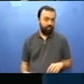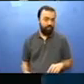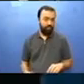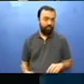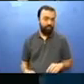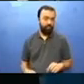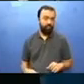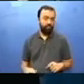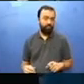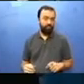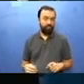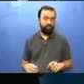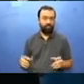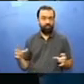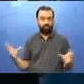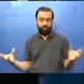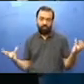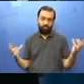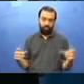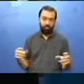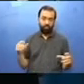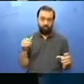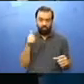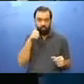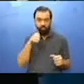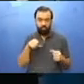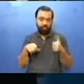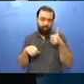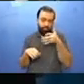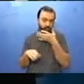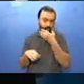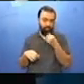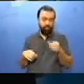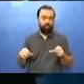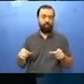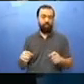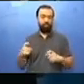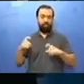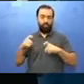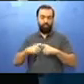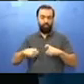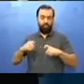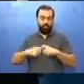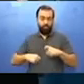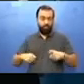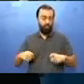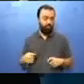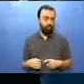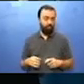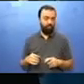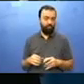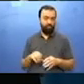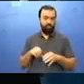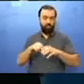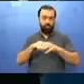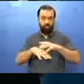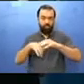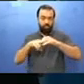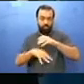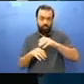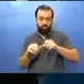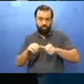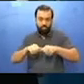se reúnem, macho e fêmea, para se acasalar e criarem novas tartaruguinhas. Então, eles saem dessa zona